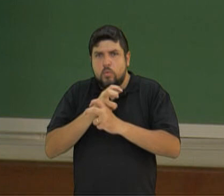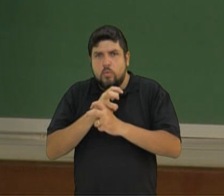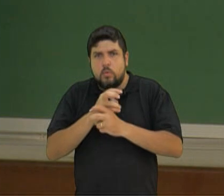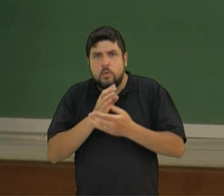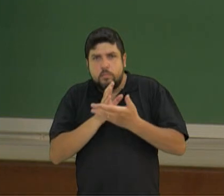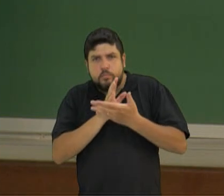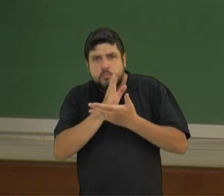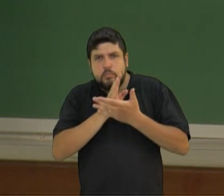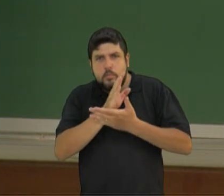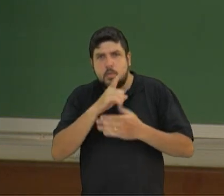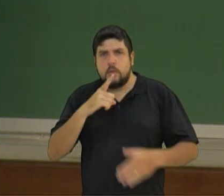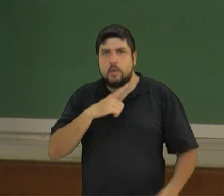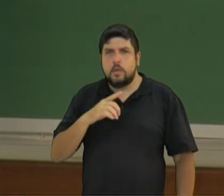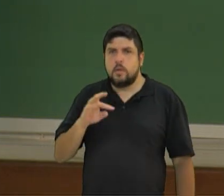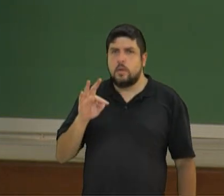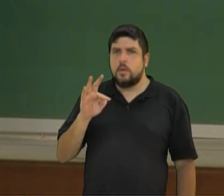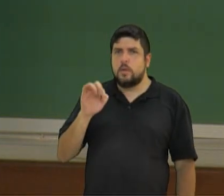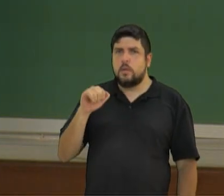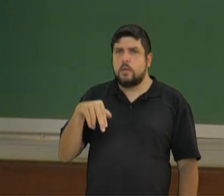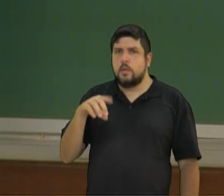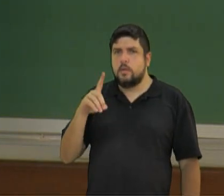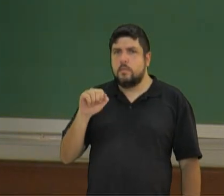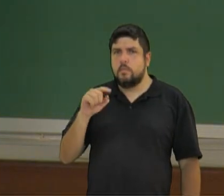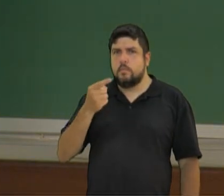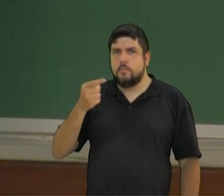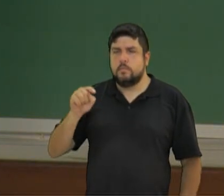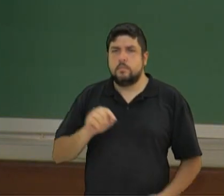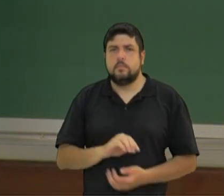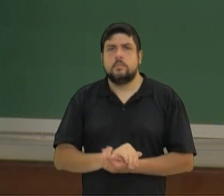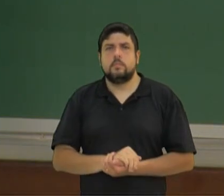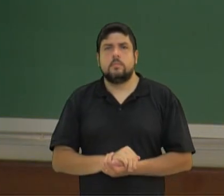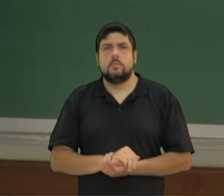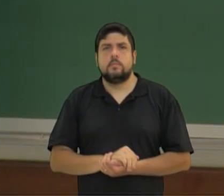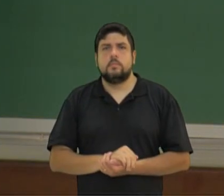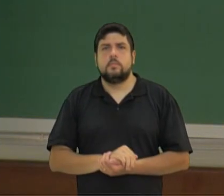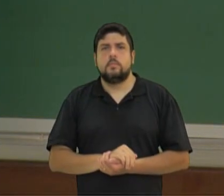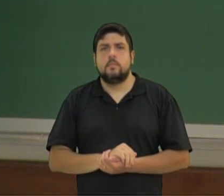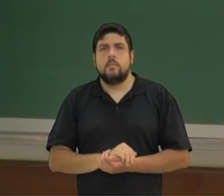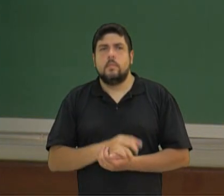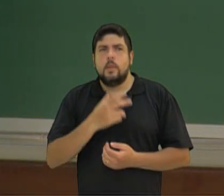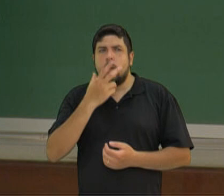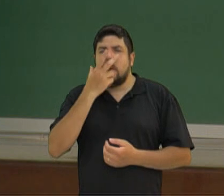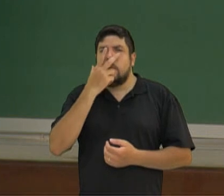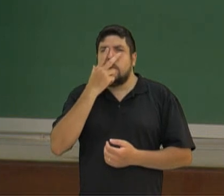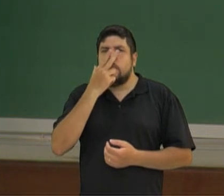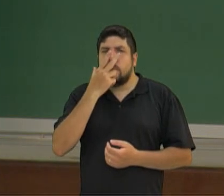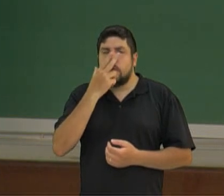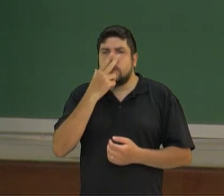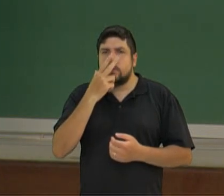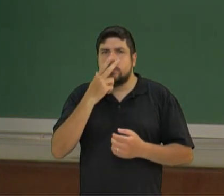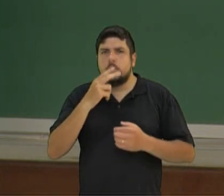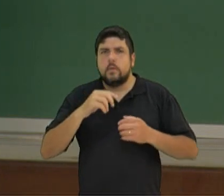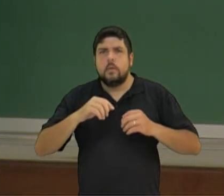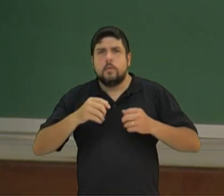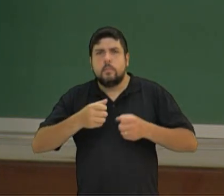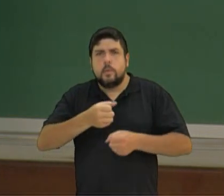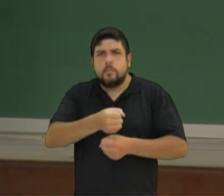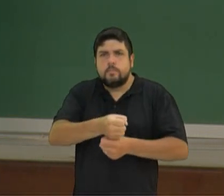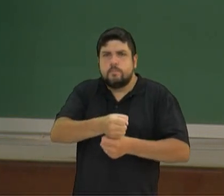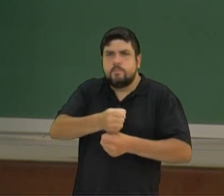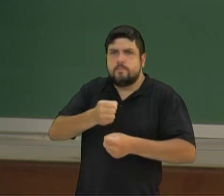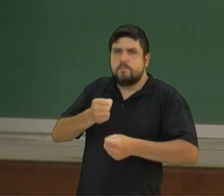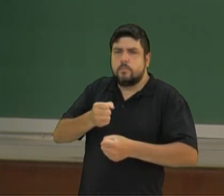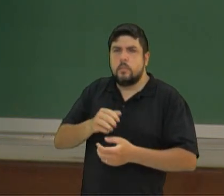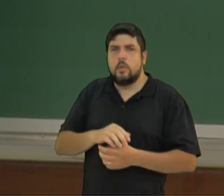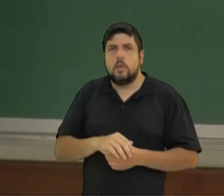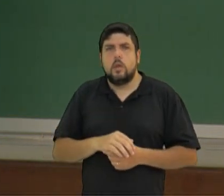vai ajudar nessa movimentação. Parece uma alavanca. Alavancas são assuntos que vocês